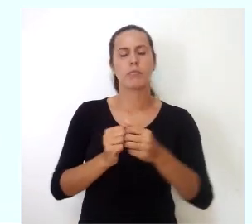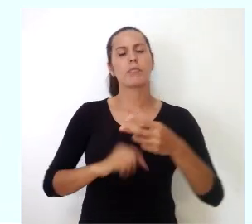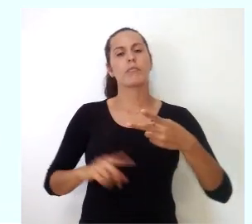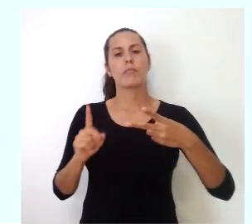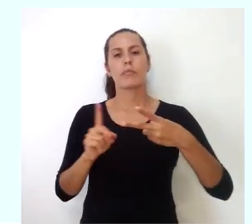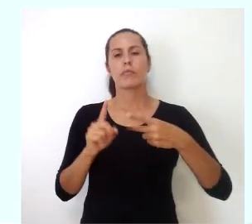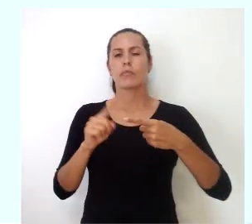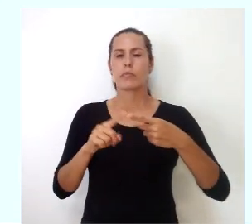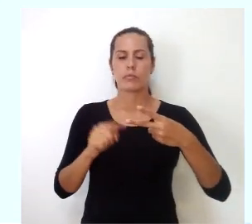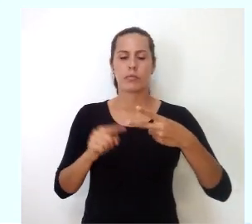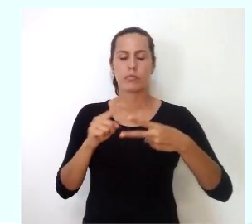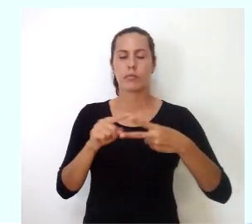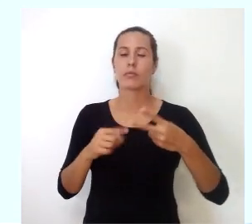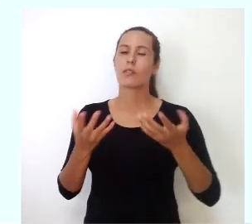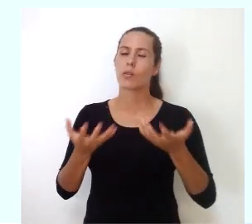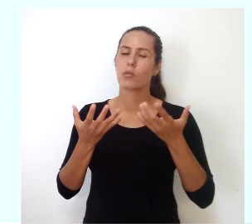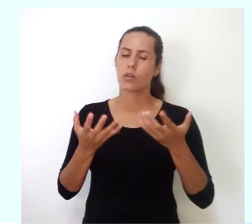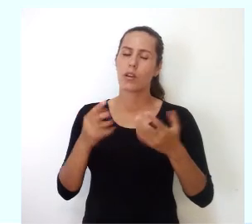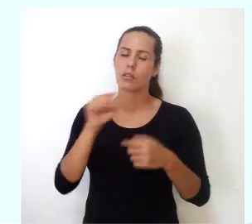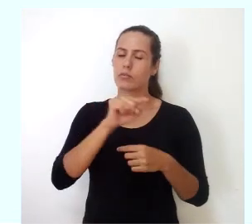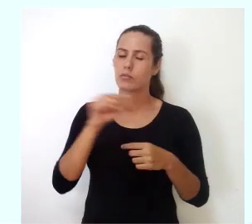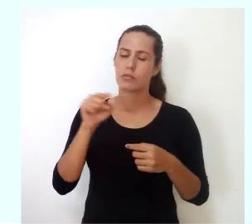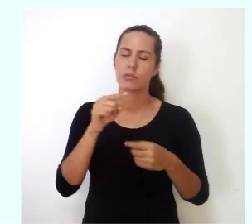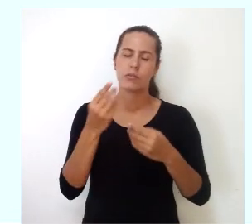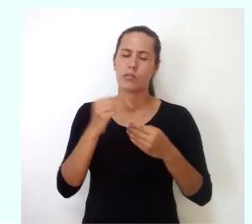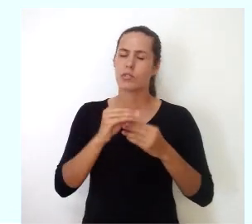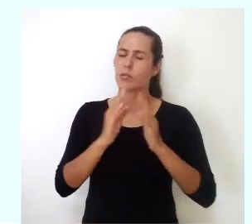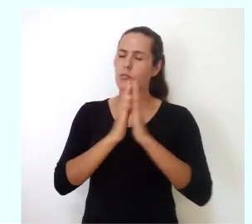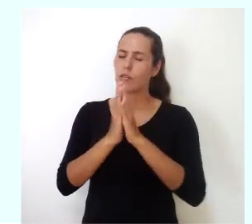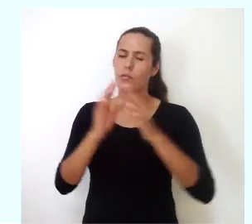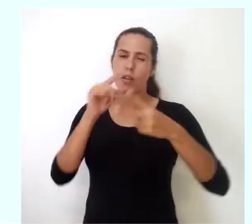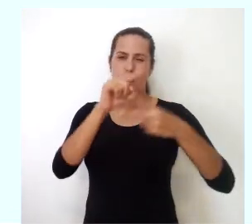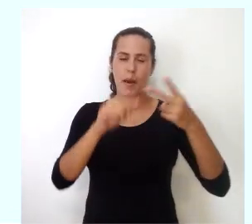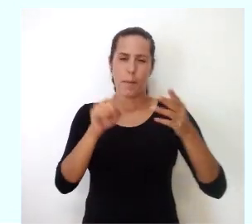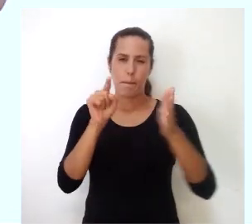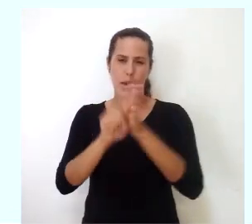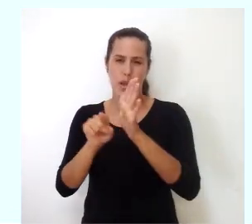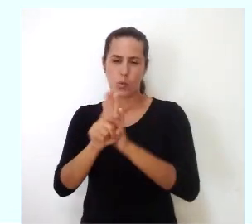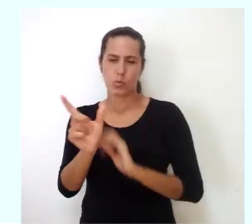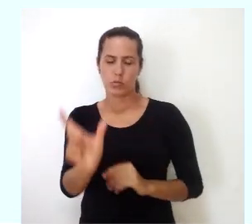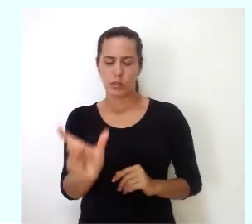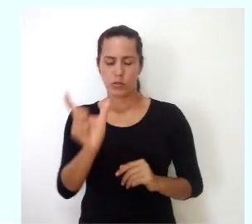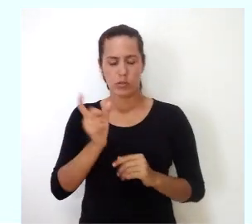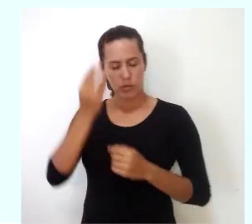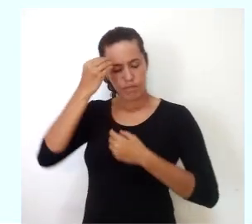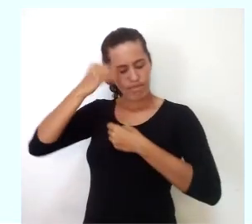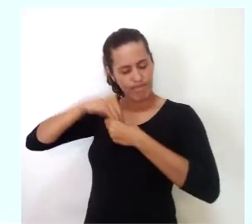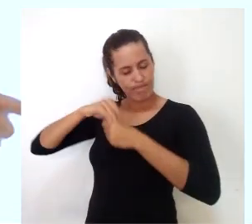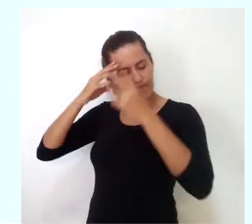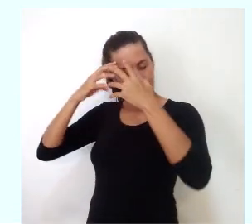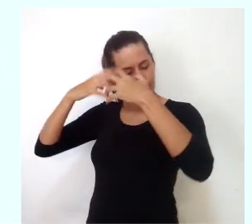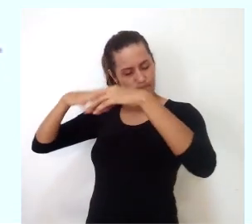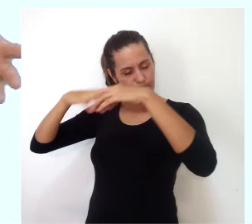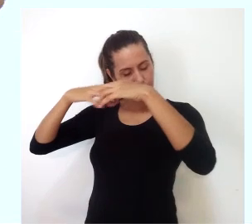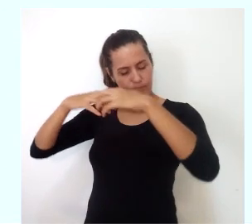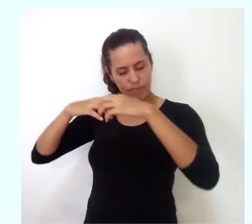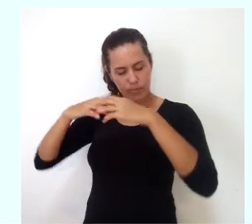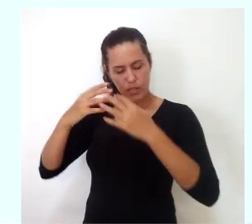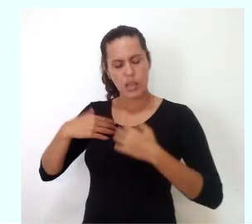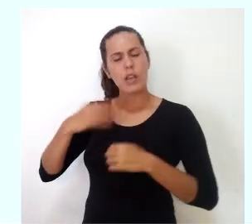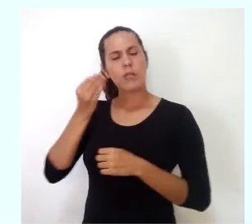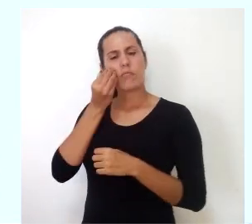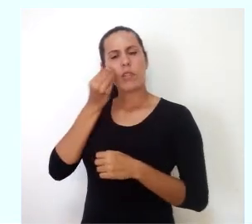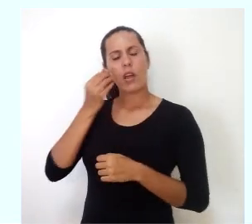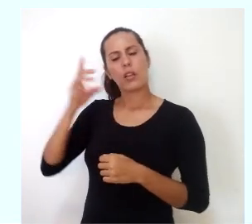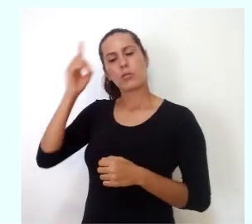vocês guardassem as 2 perguntas para colocá-las em prática, certo? Não podem ficar